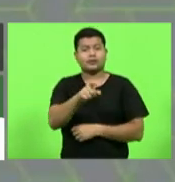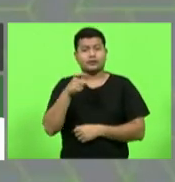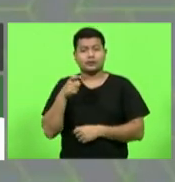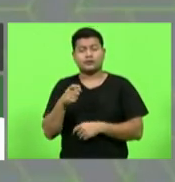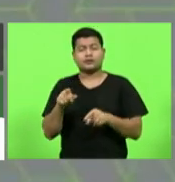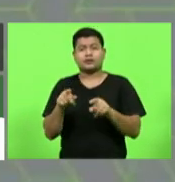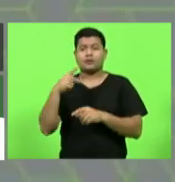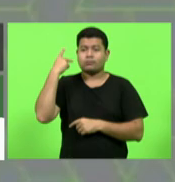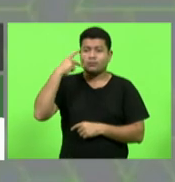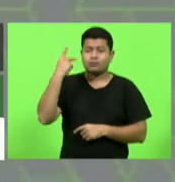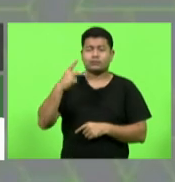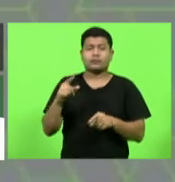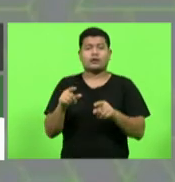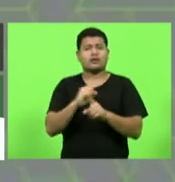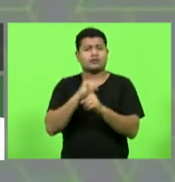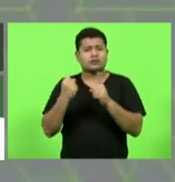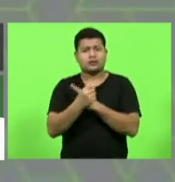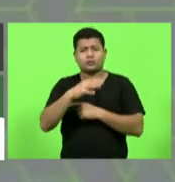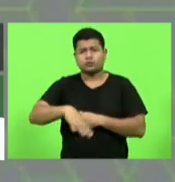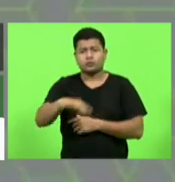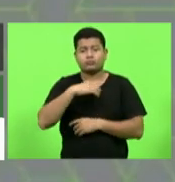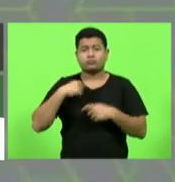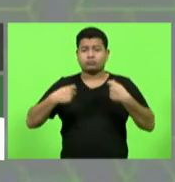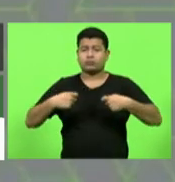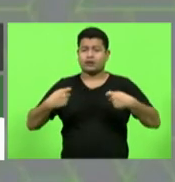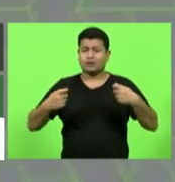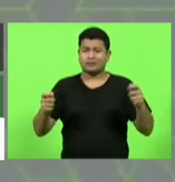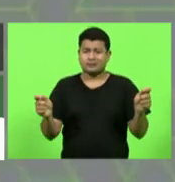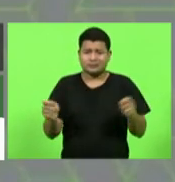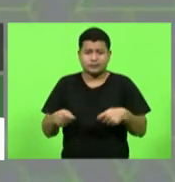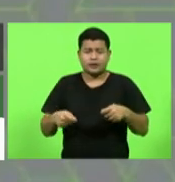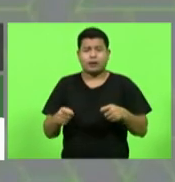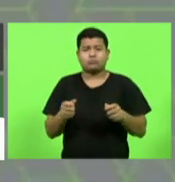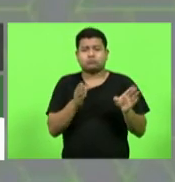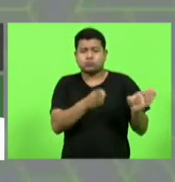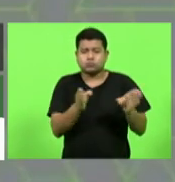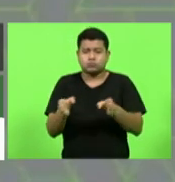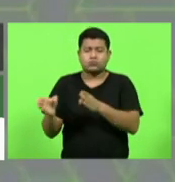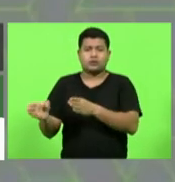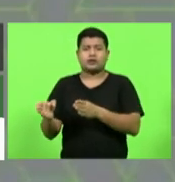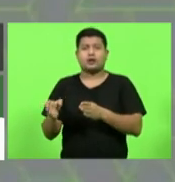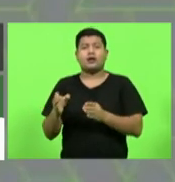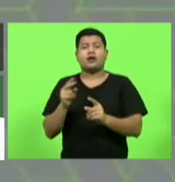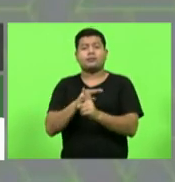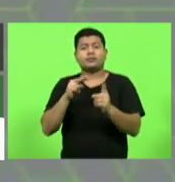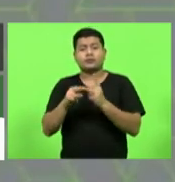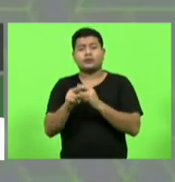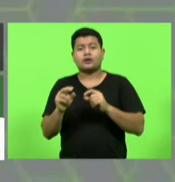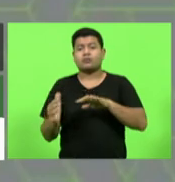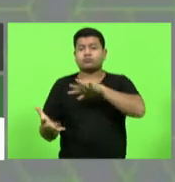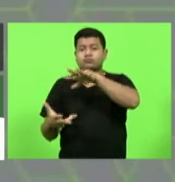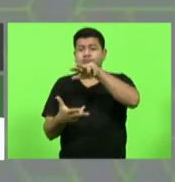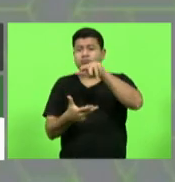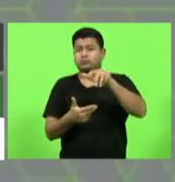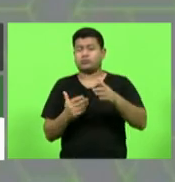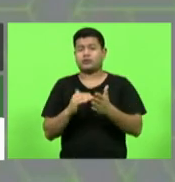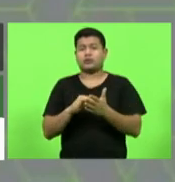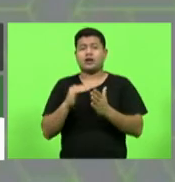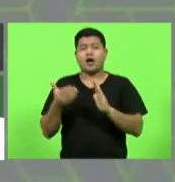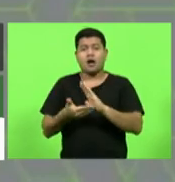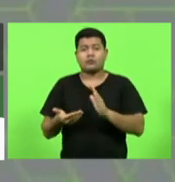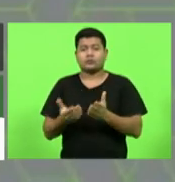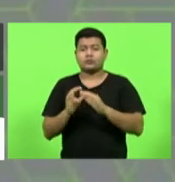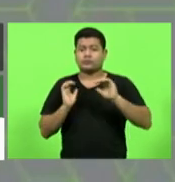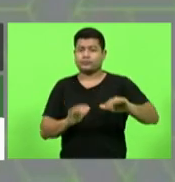né, possa se organizar com projetos profissionais e propostas que contemplem uma visão global e coletiva da educação e do desenvolvimento